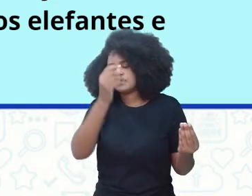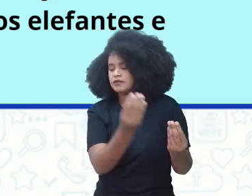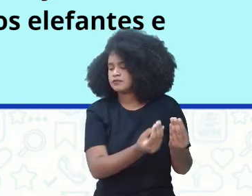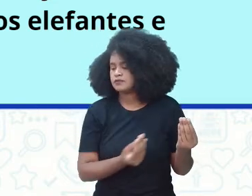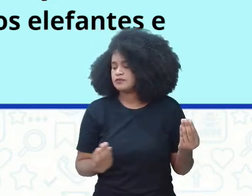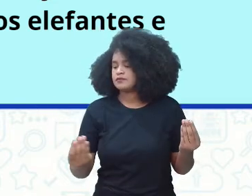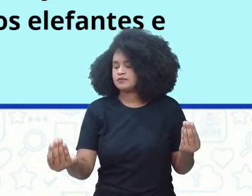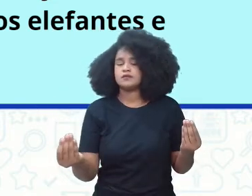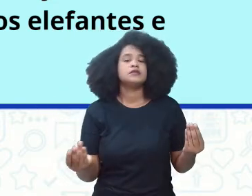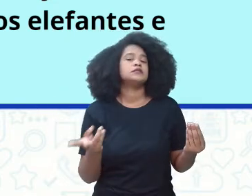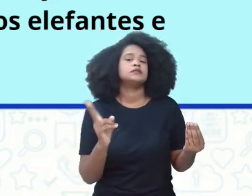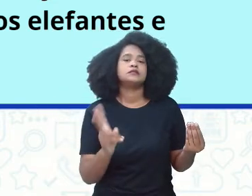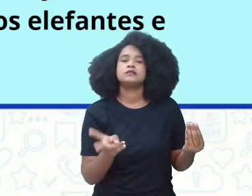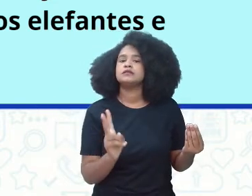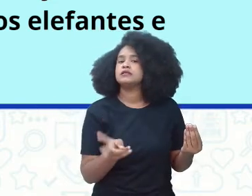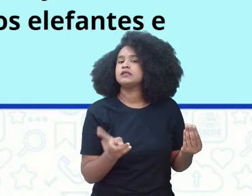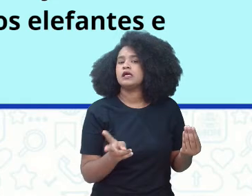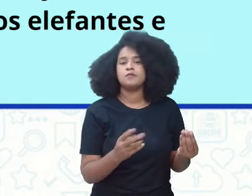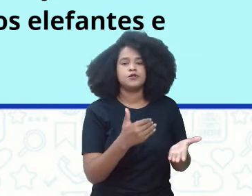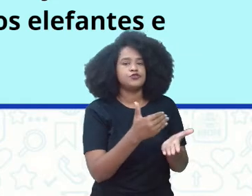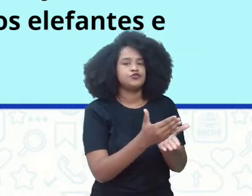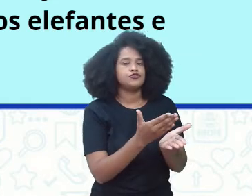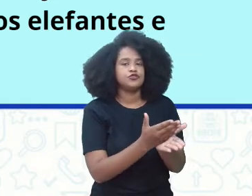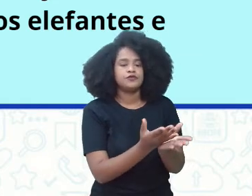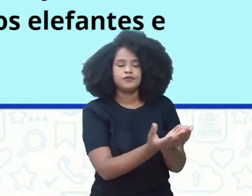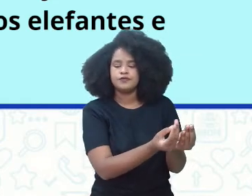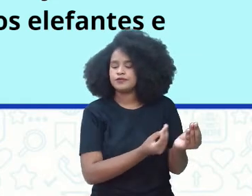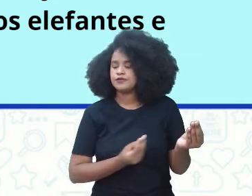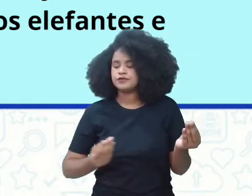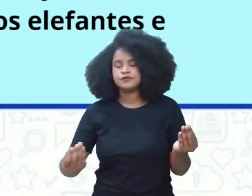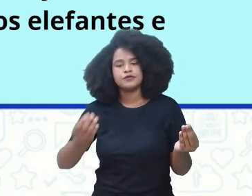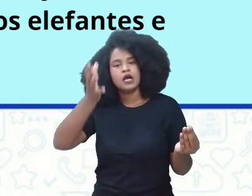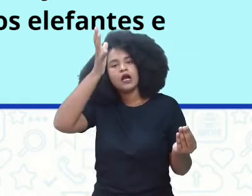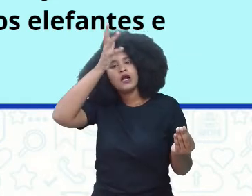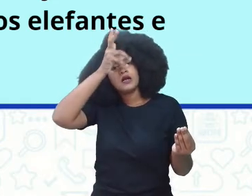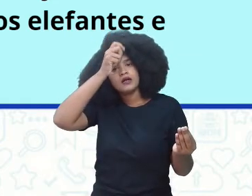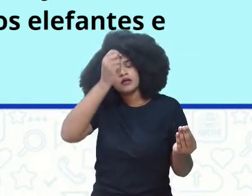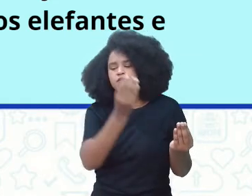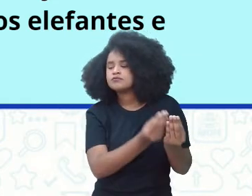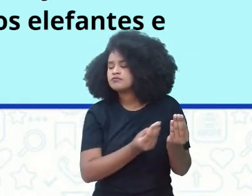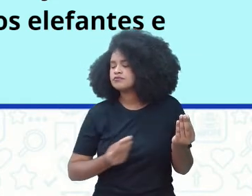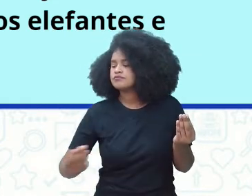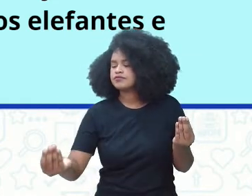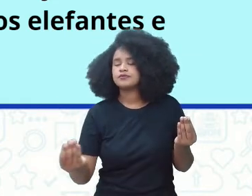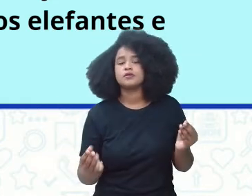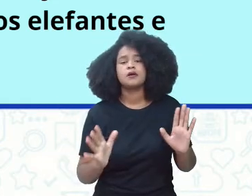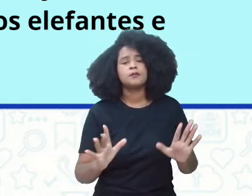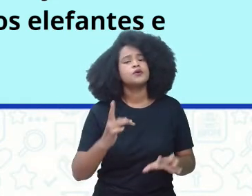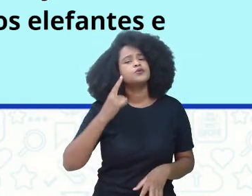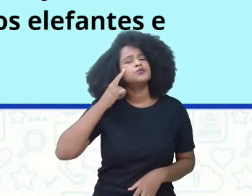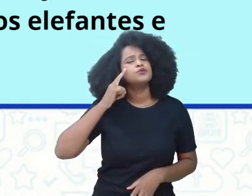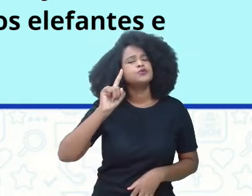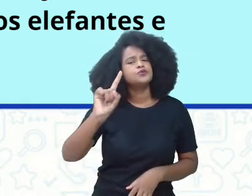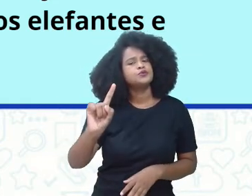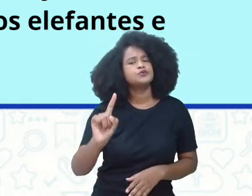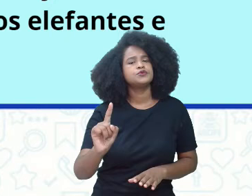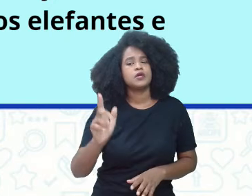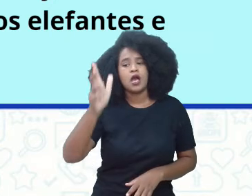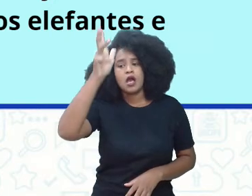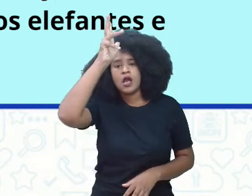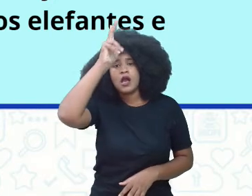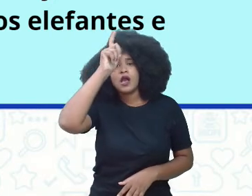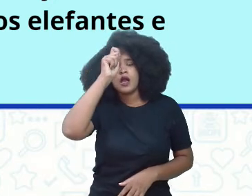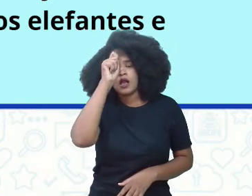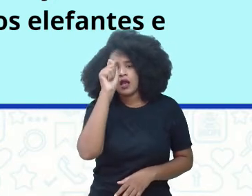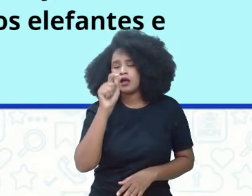Aquela pessoa solidária, ela partilhava o que ela tinha de alimentação. Certo dia, o galo foi ao